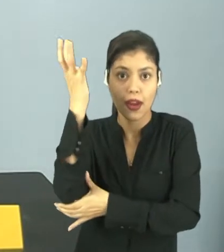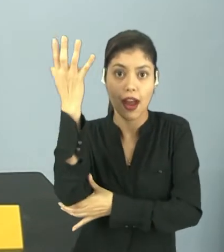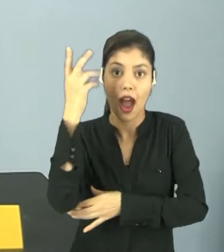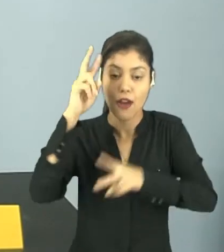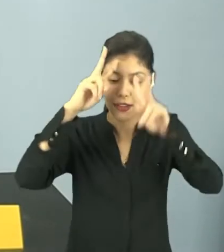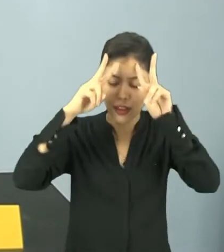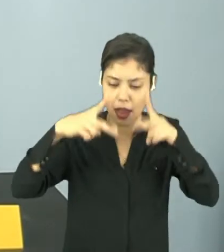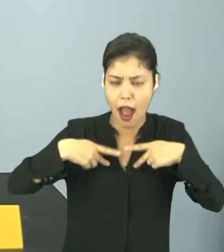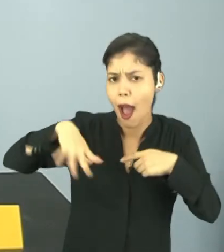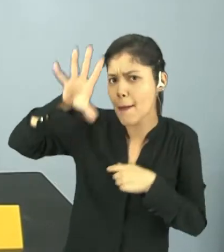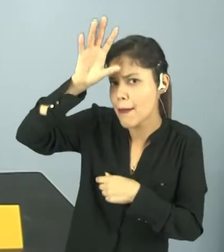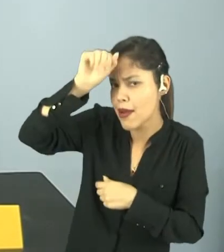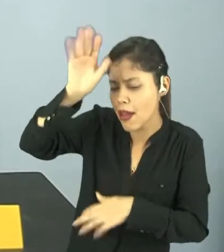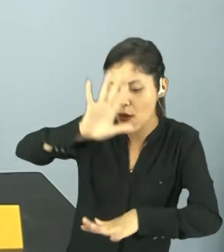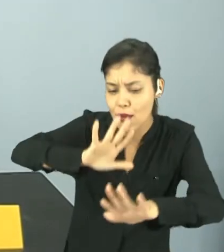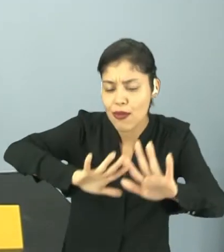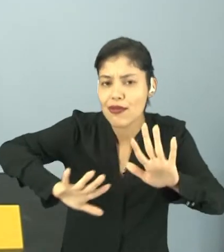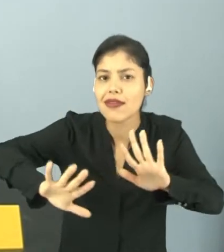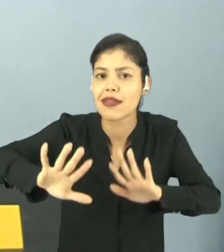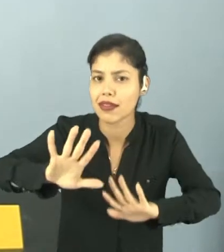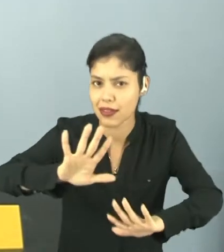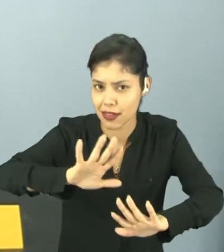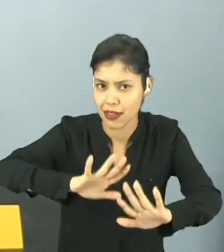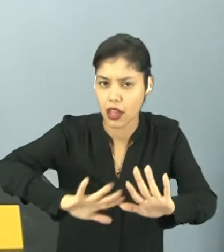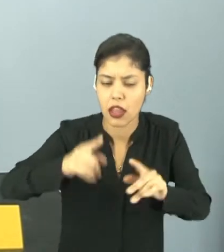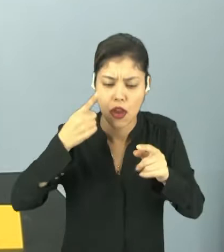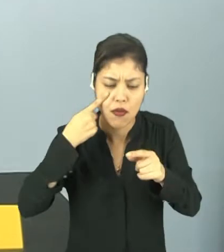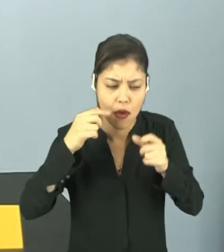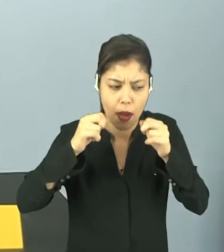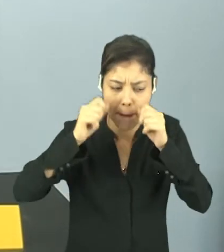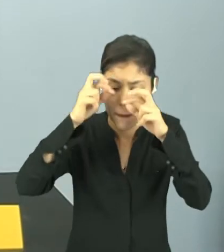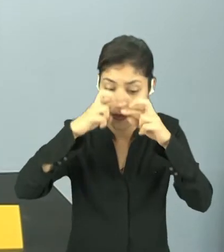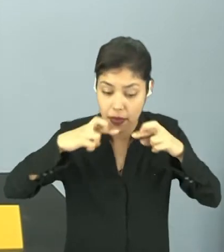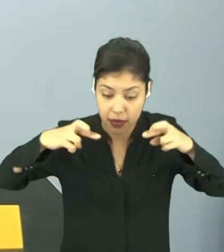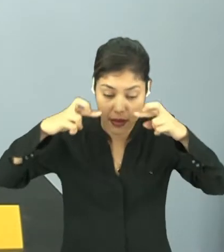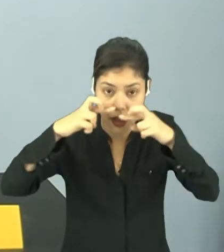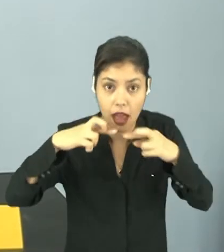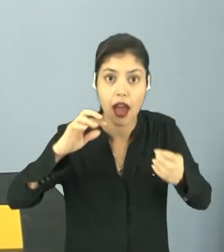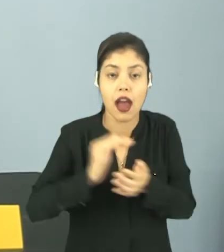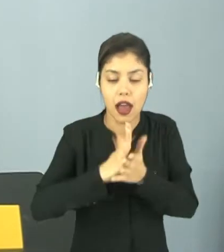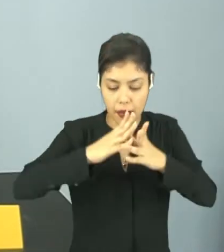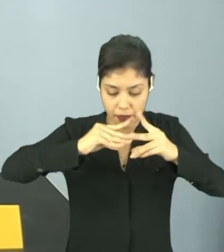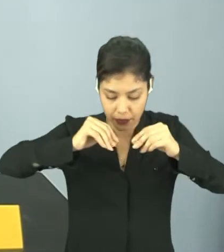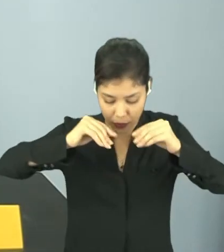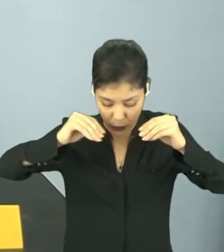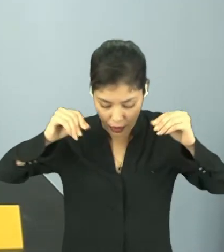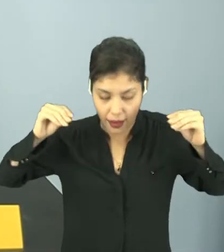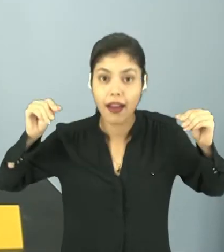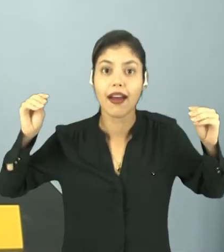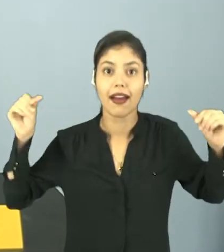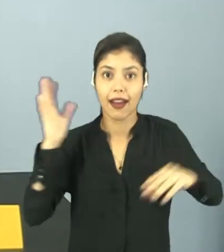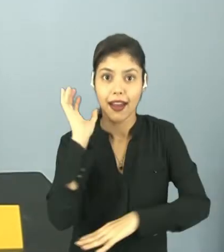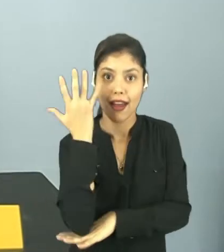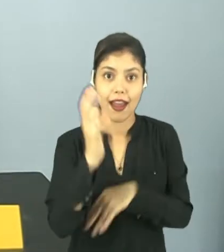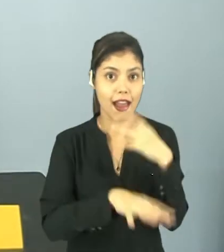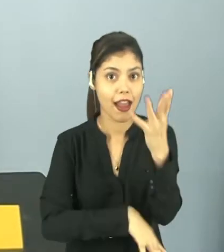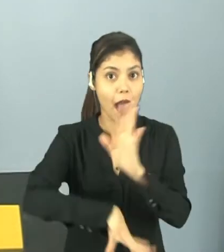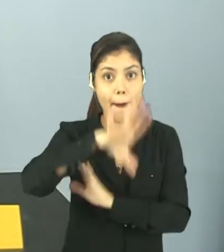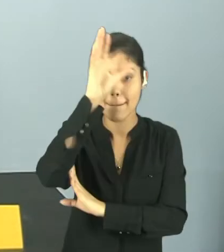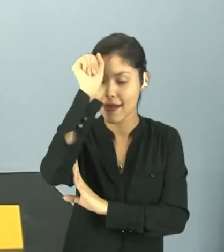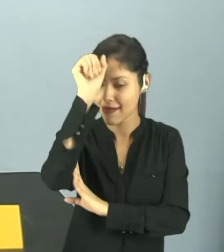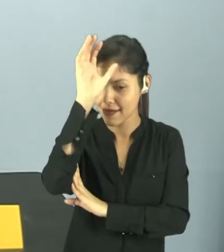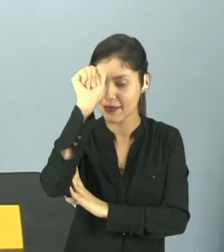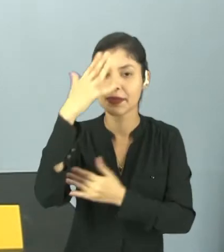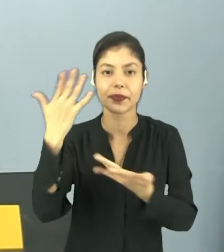a plantar. Então, foi observando essas sementes na natureza que os seres humanos aprenderam a